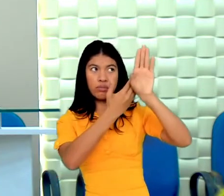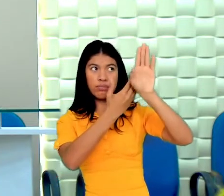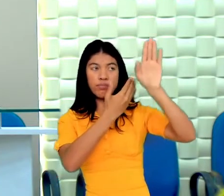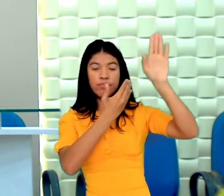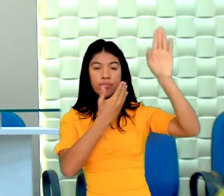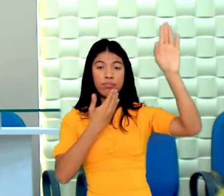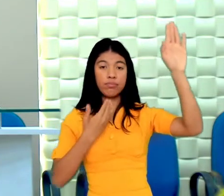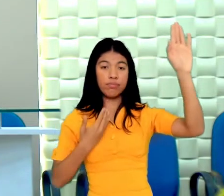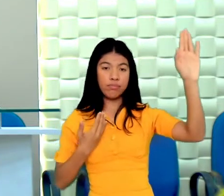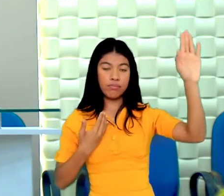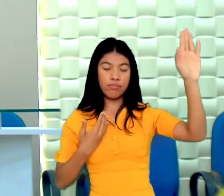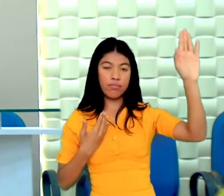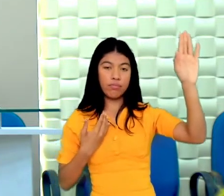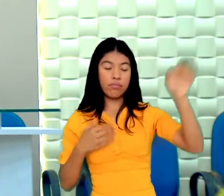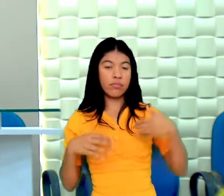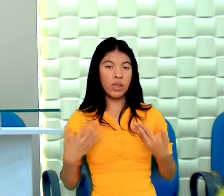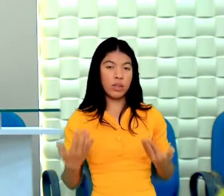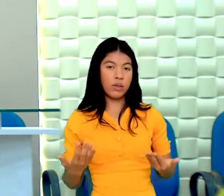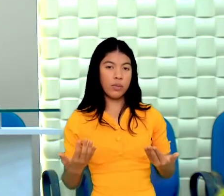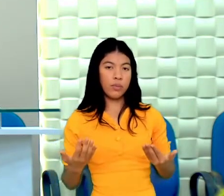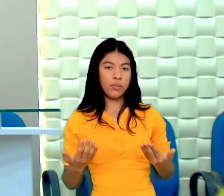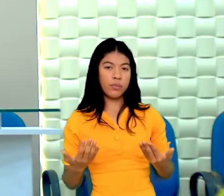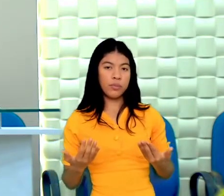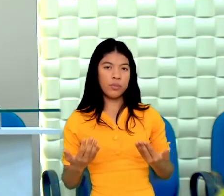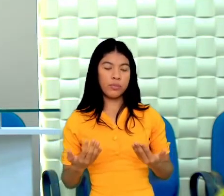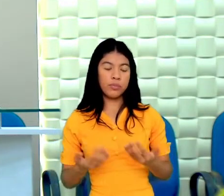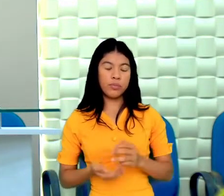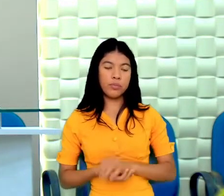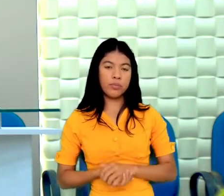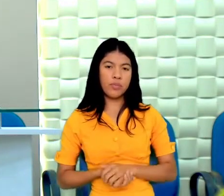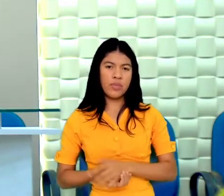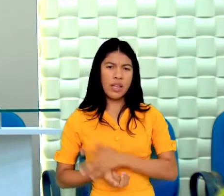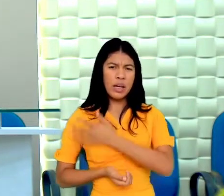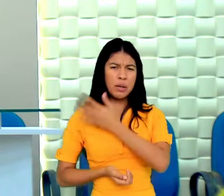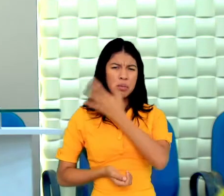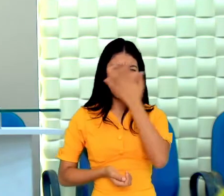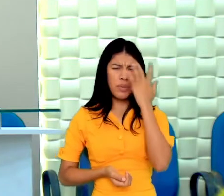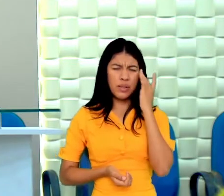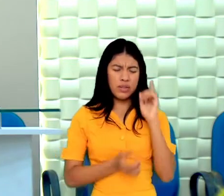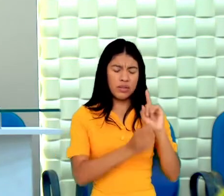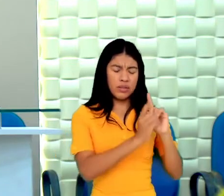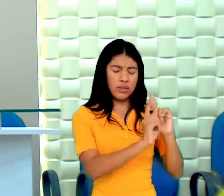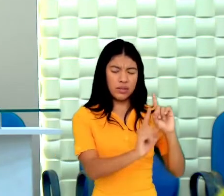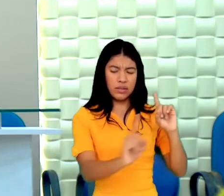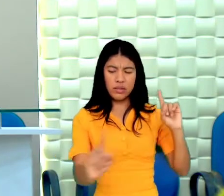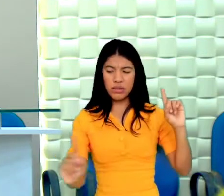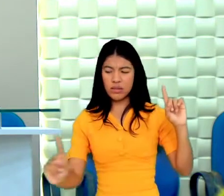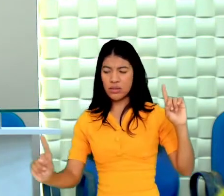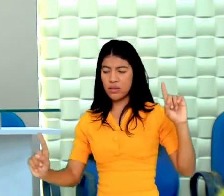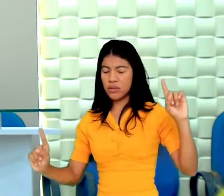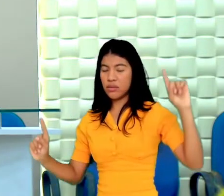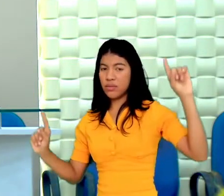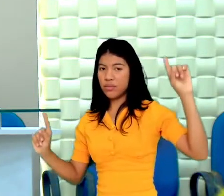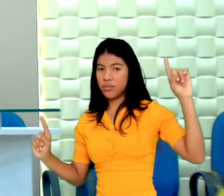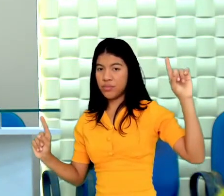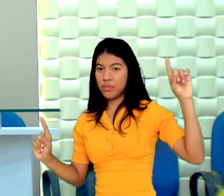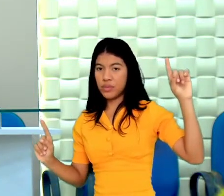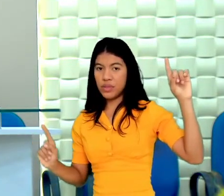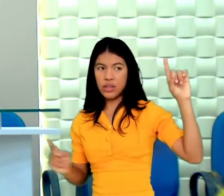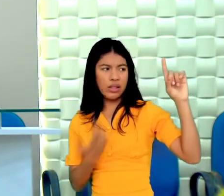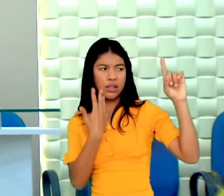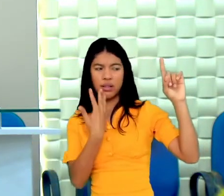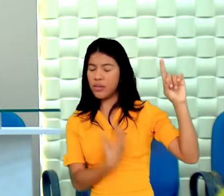isso, alguém que não tem Jesus, alguém que não confessou a Cristo como